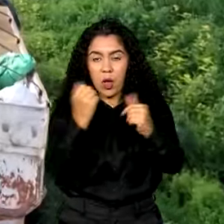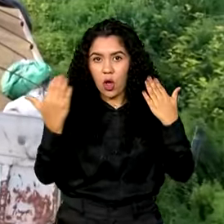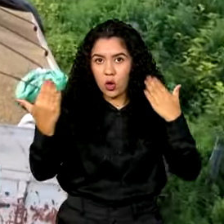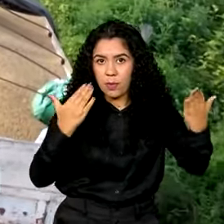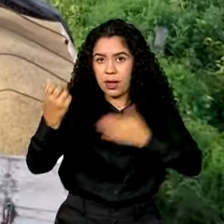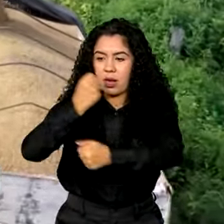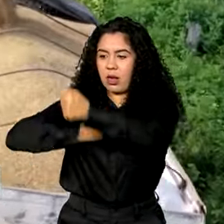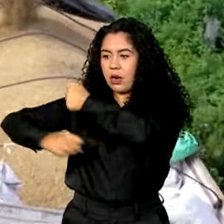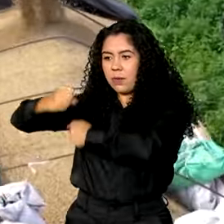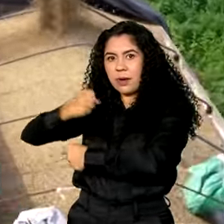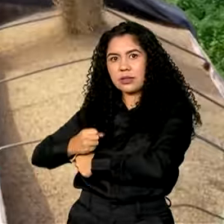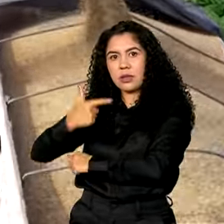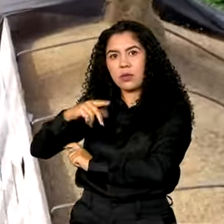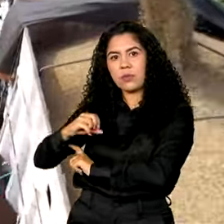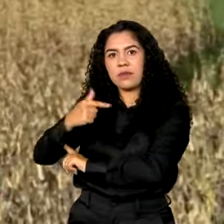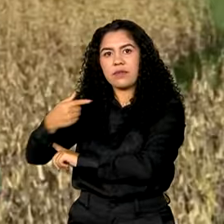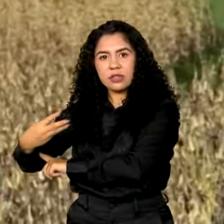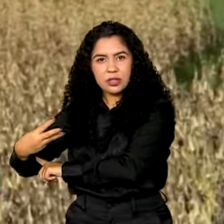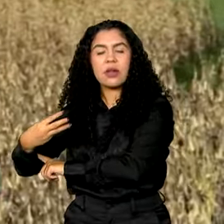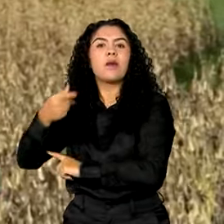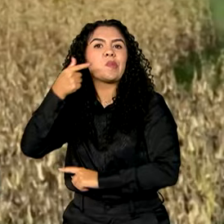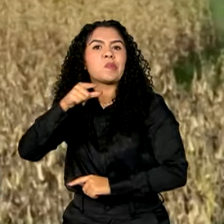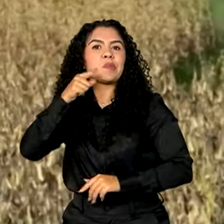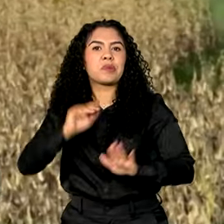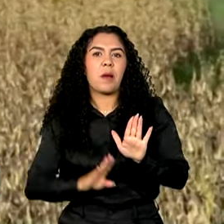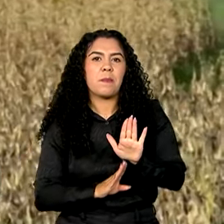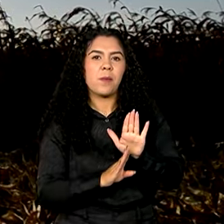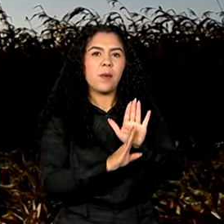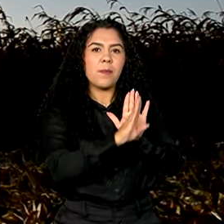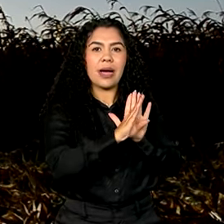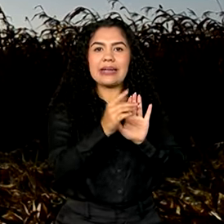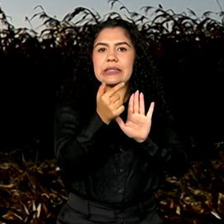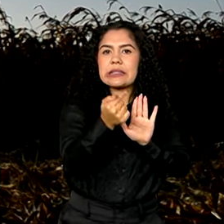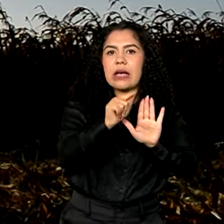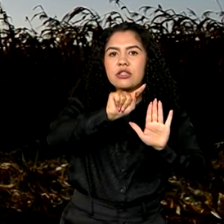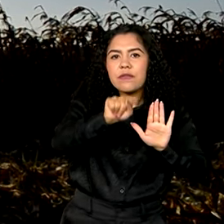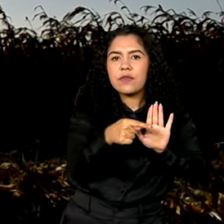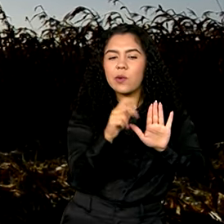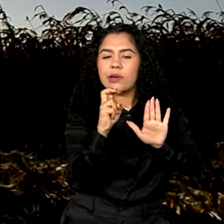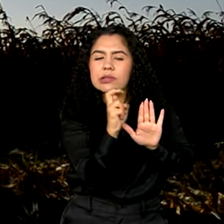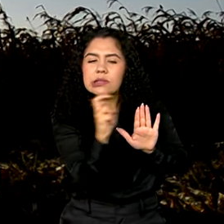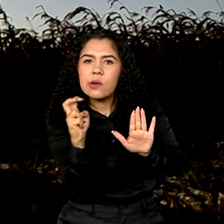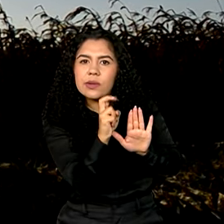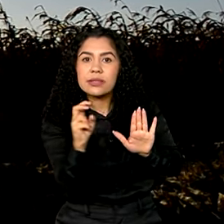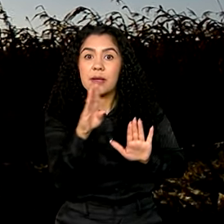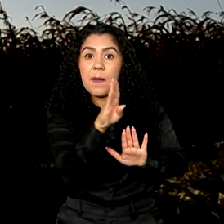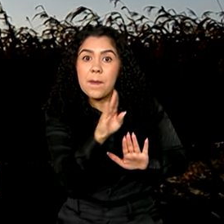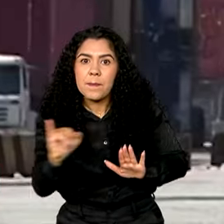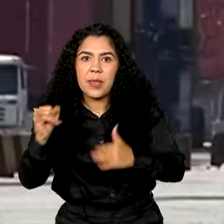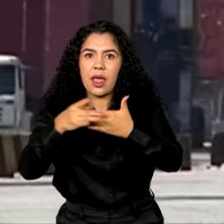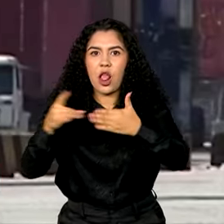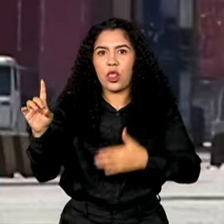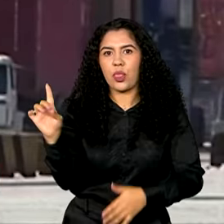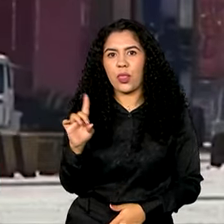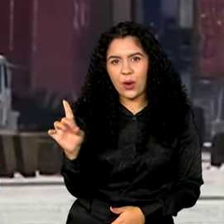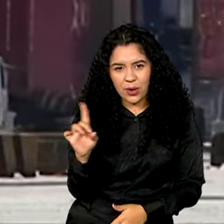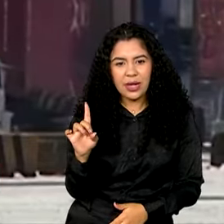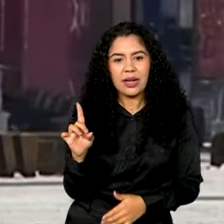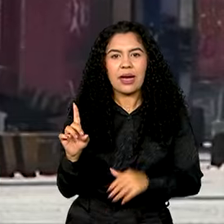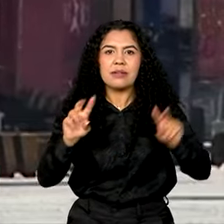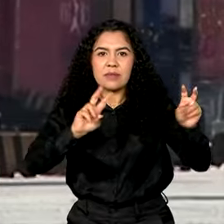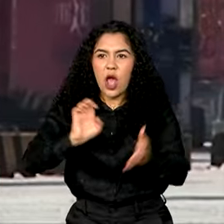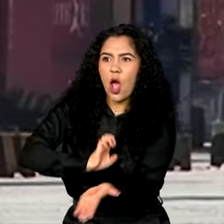2023 houve crescimento de 7,55 Bilhões de Dólares nas